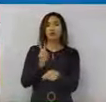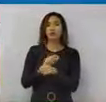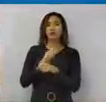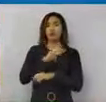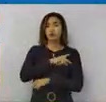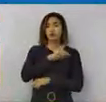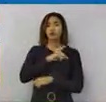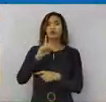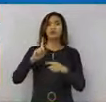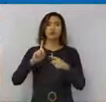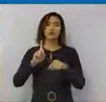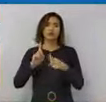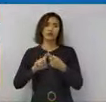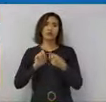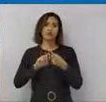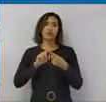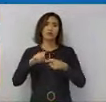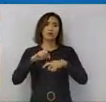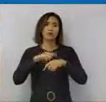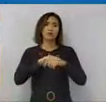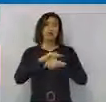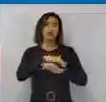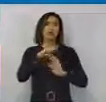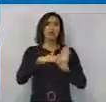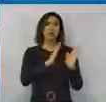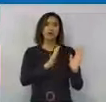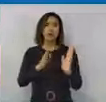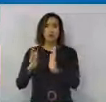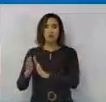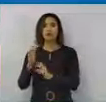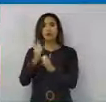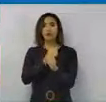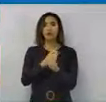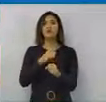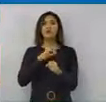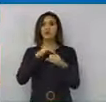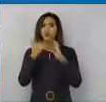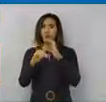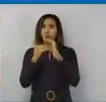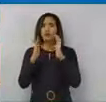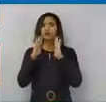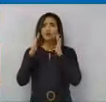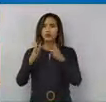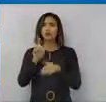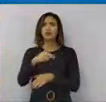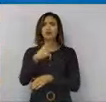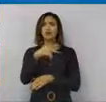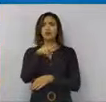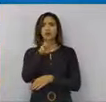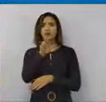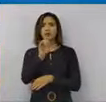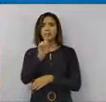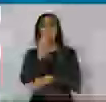quanto durante a execução das obras. Existe um e-mail específico para o Prodesan, que é o